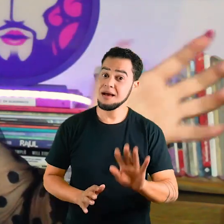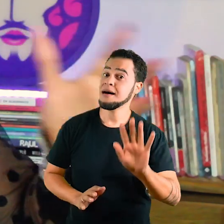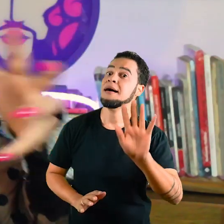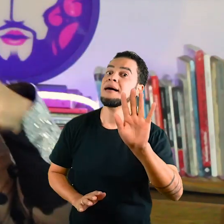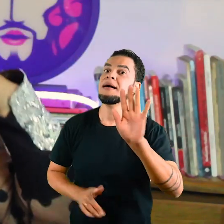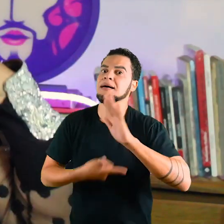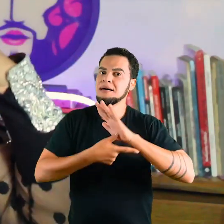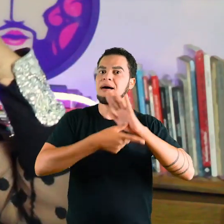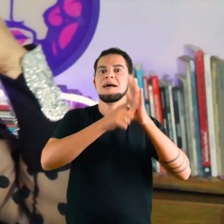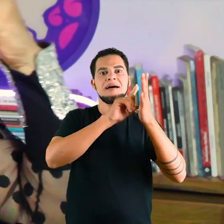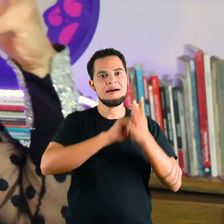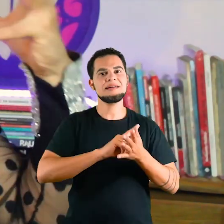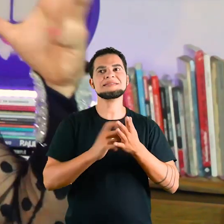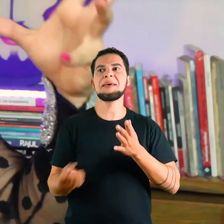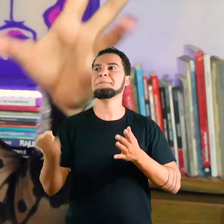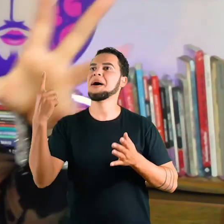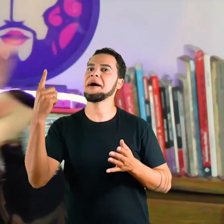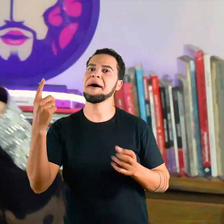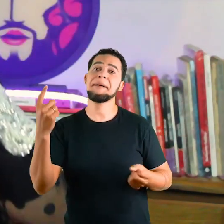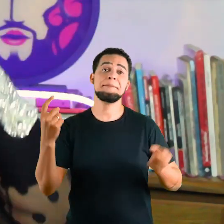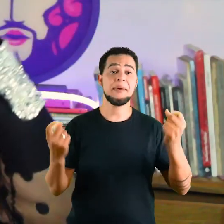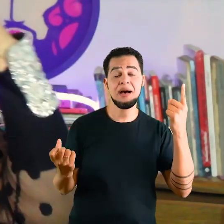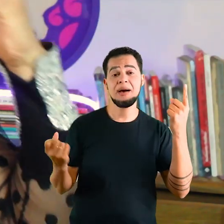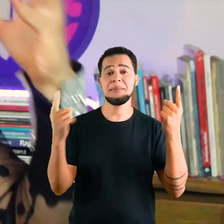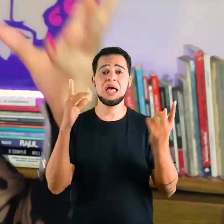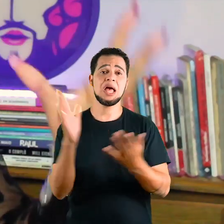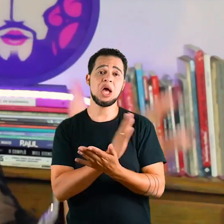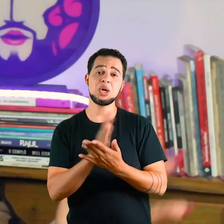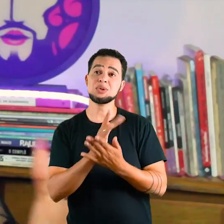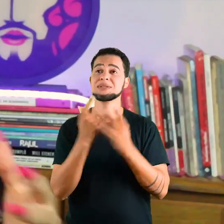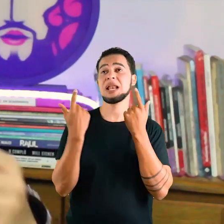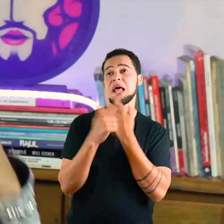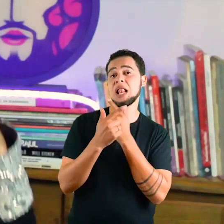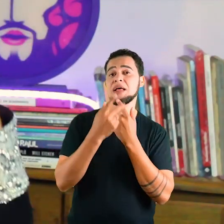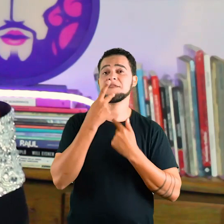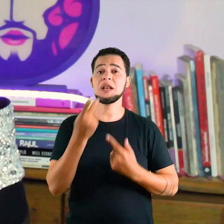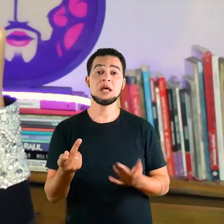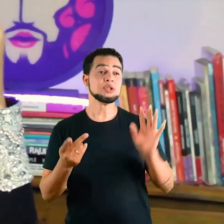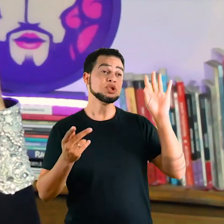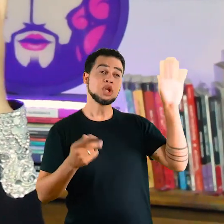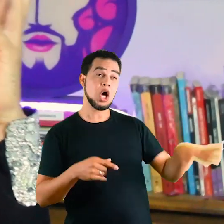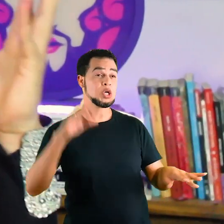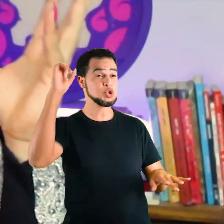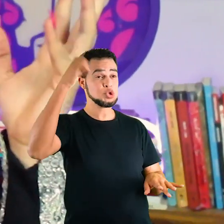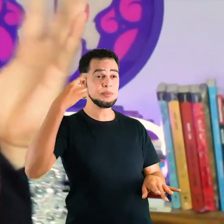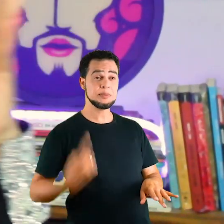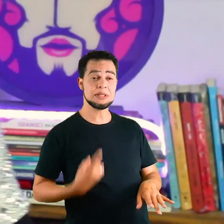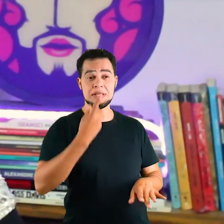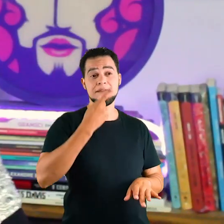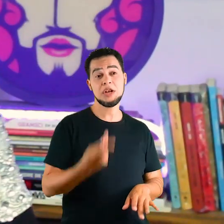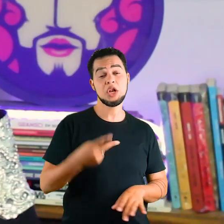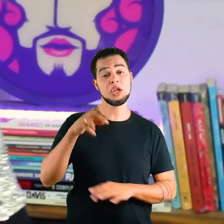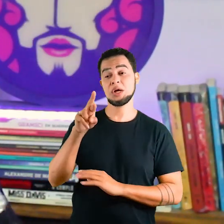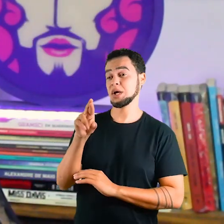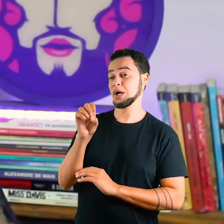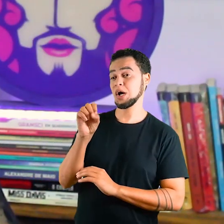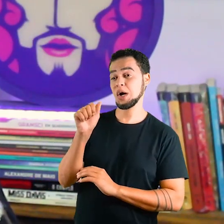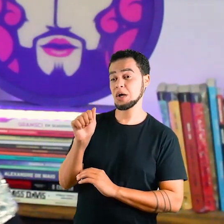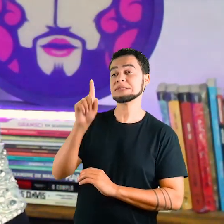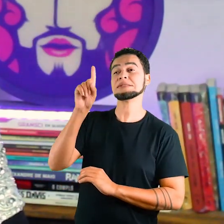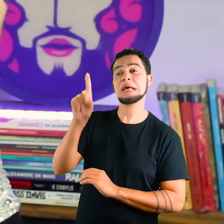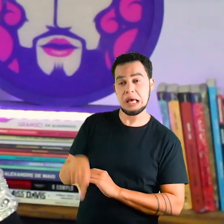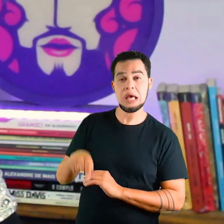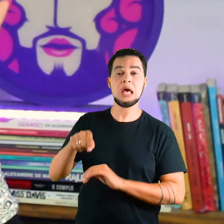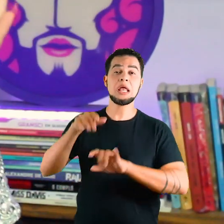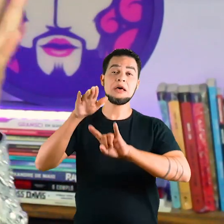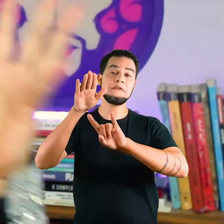Antes que apareçam, né, engraçadinhos aqui, falando Dimitra falou que Rosa